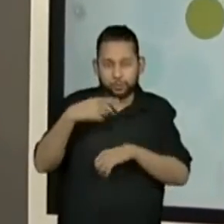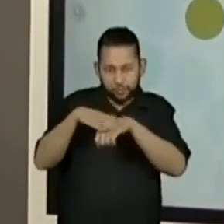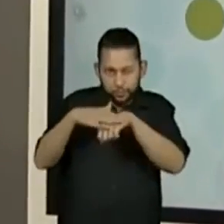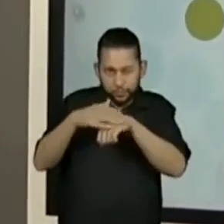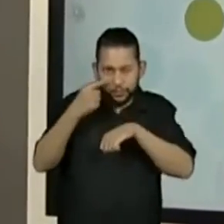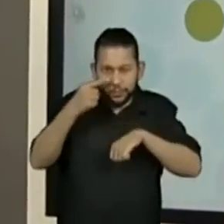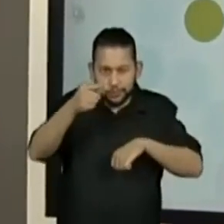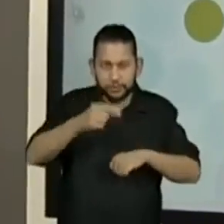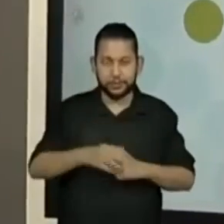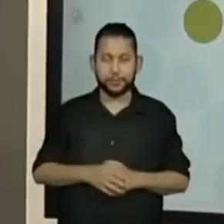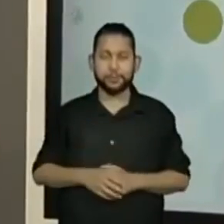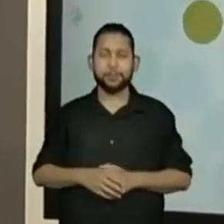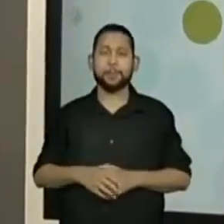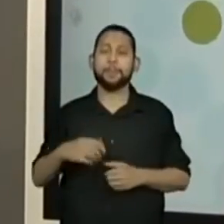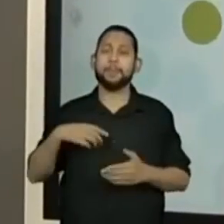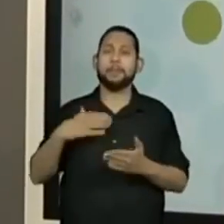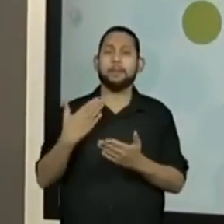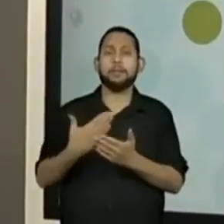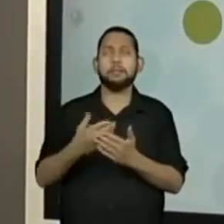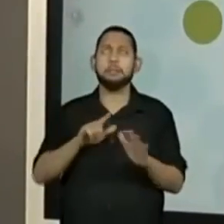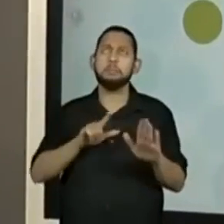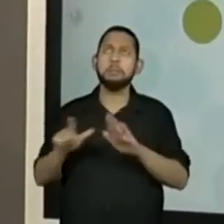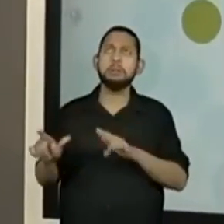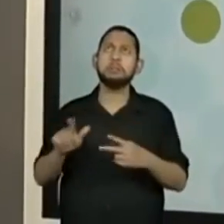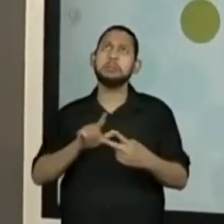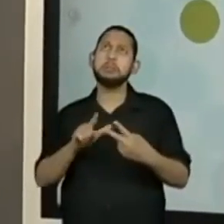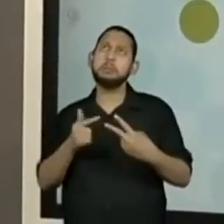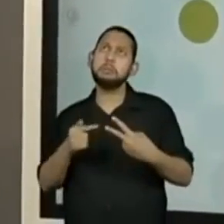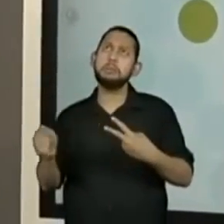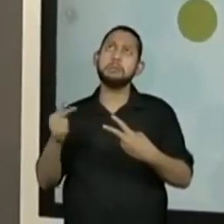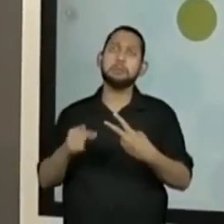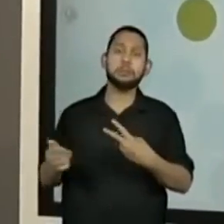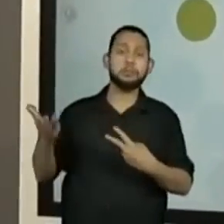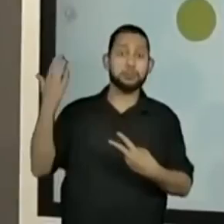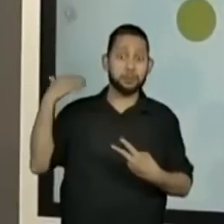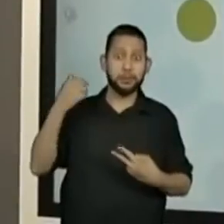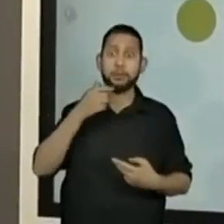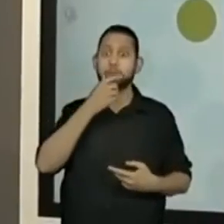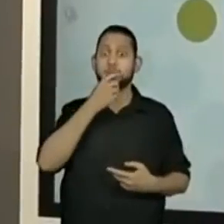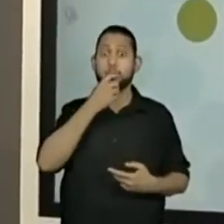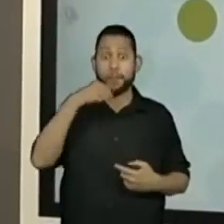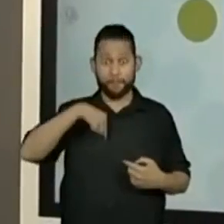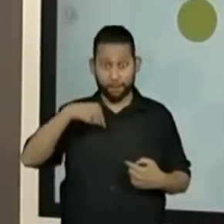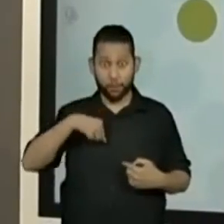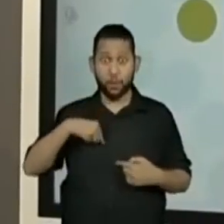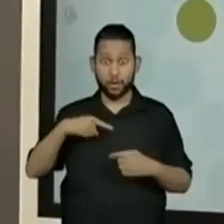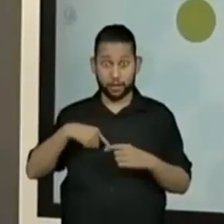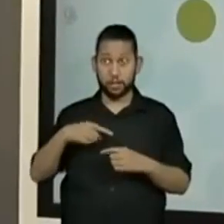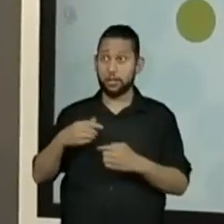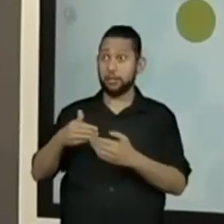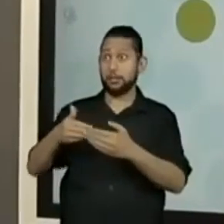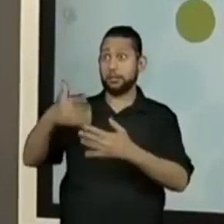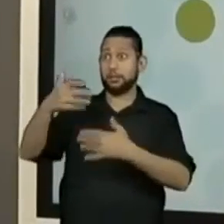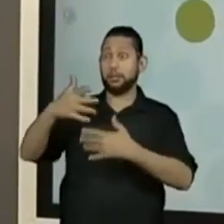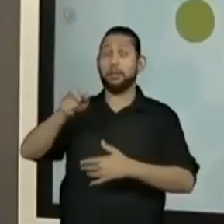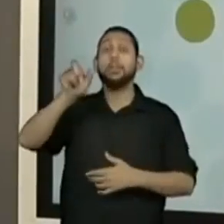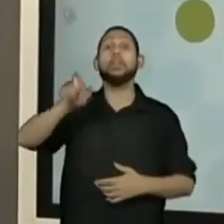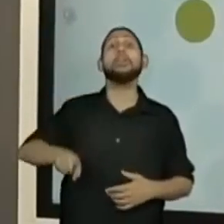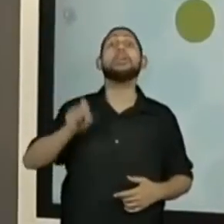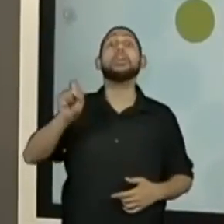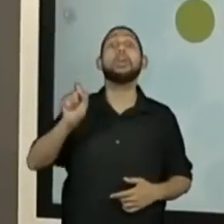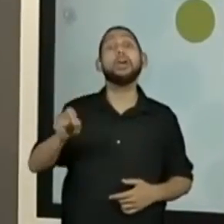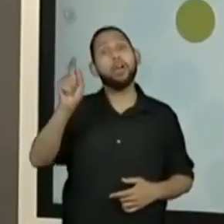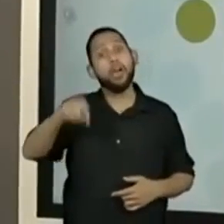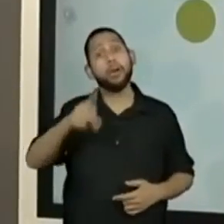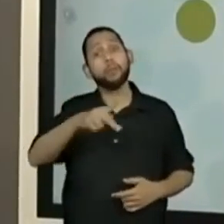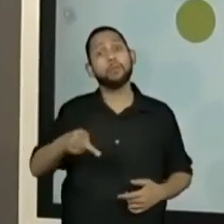rápido já faz aí umas duas ou três semanas que a comunicação aqui minha do estúdio é direta com vocês